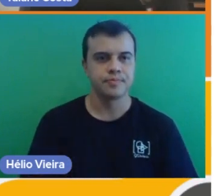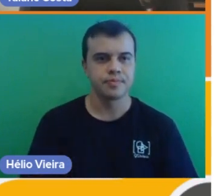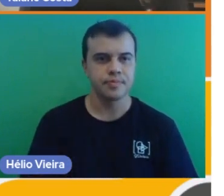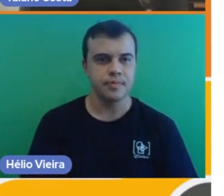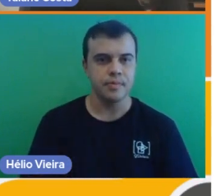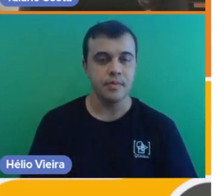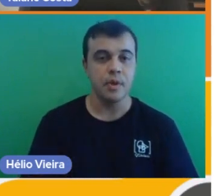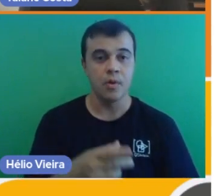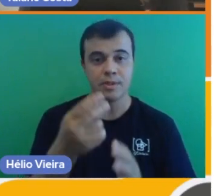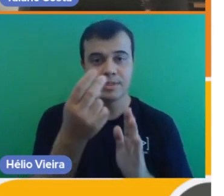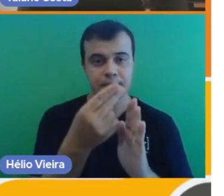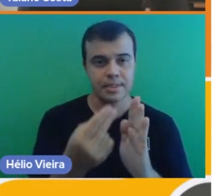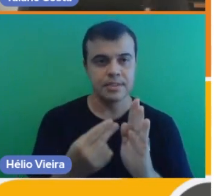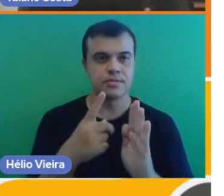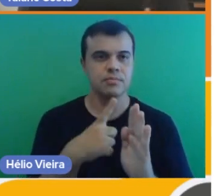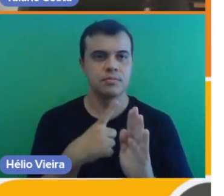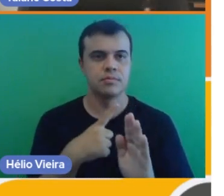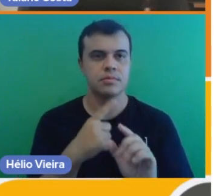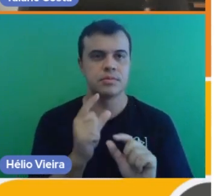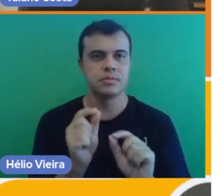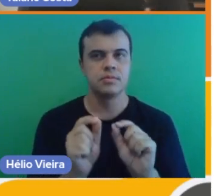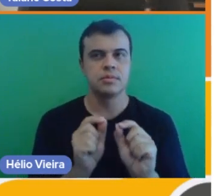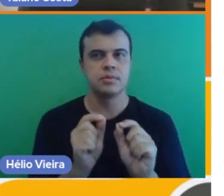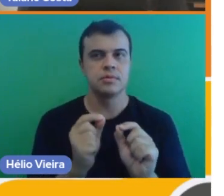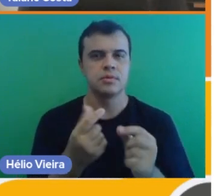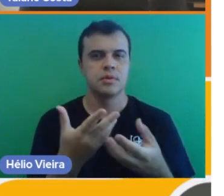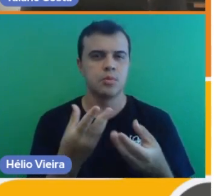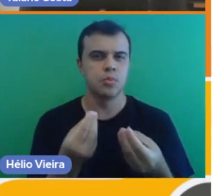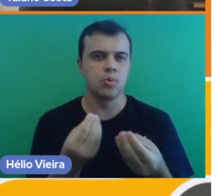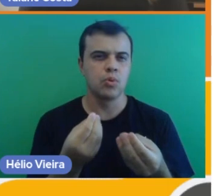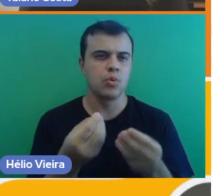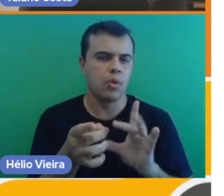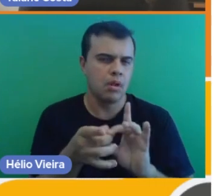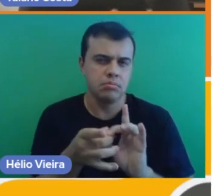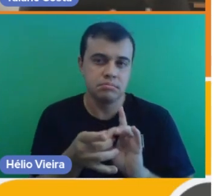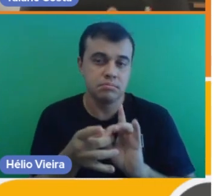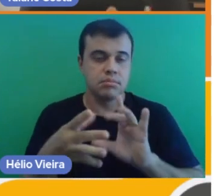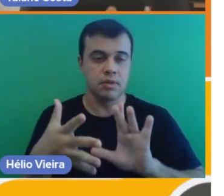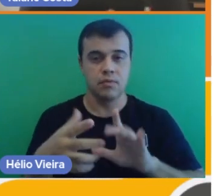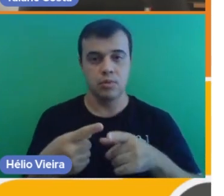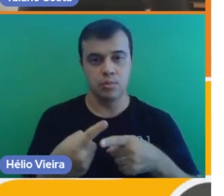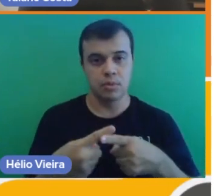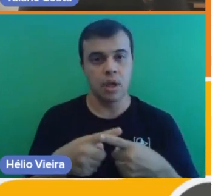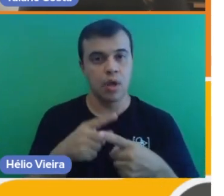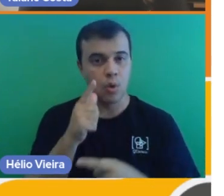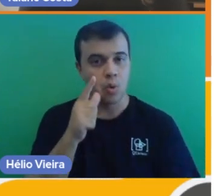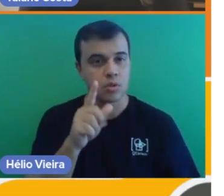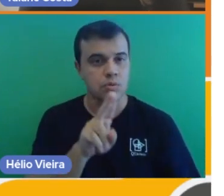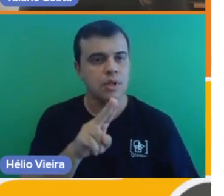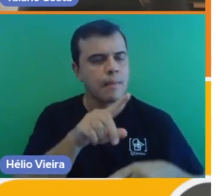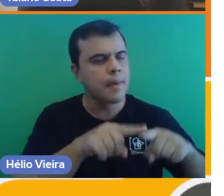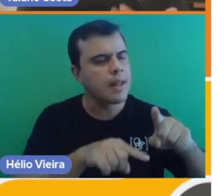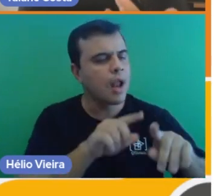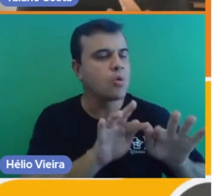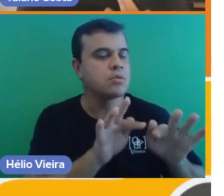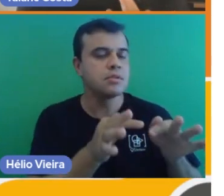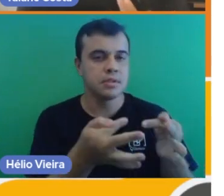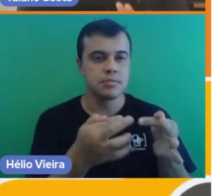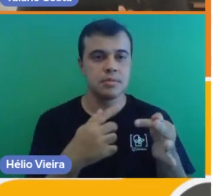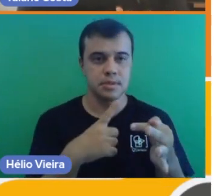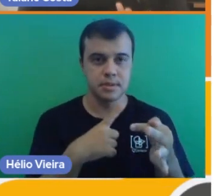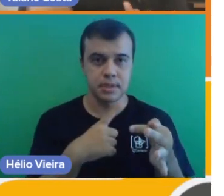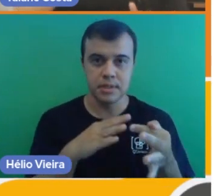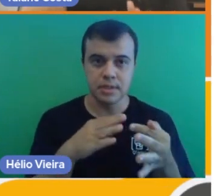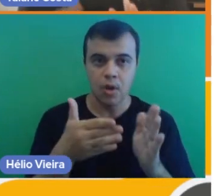O desenho, ele é muito democrático, porque a gente consegue usar materiais simples, então